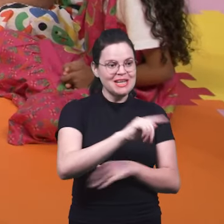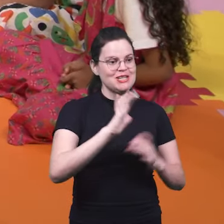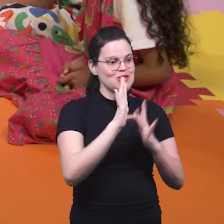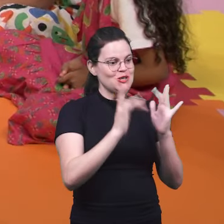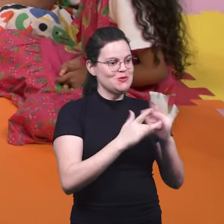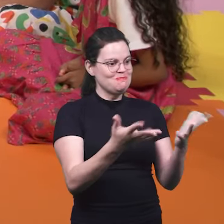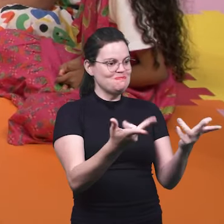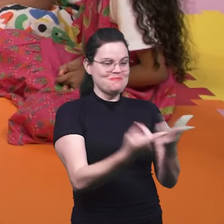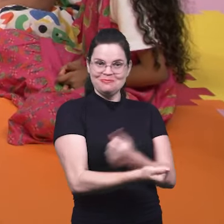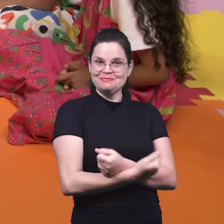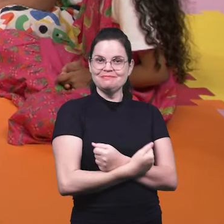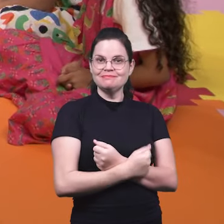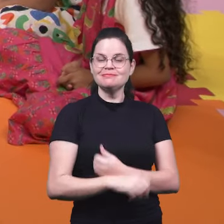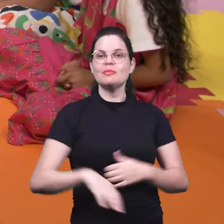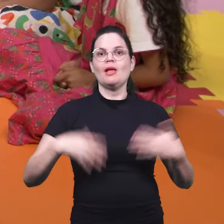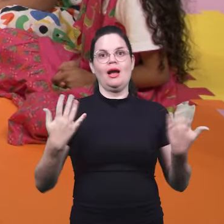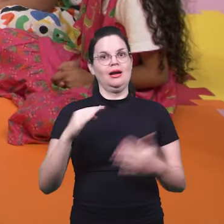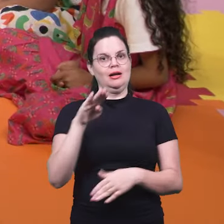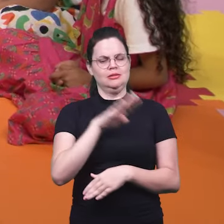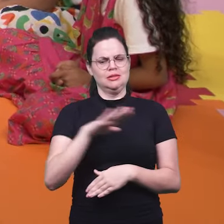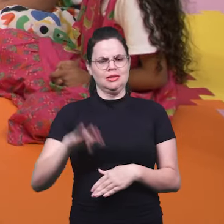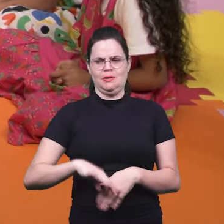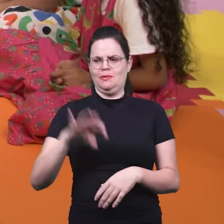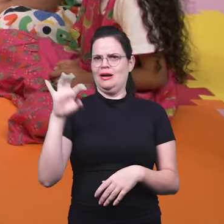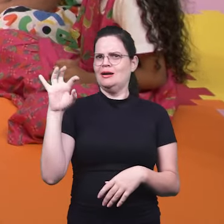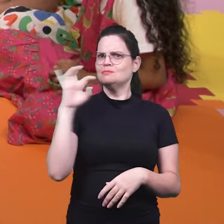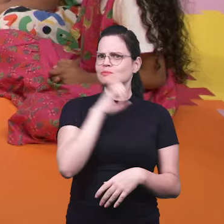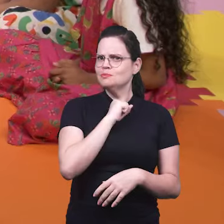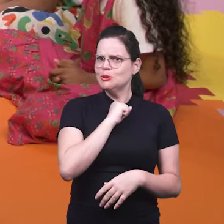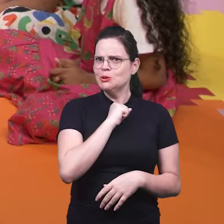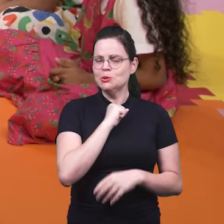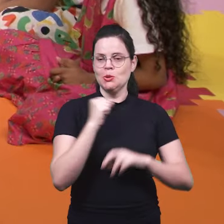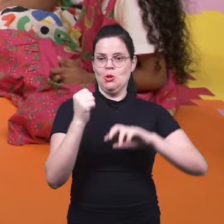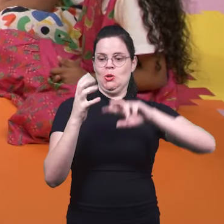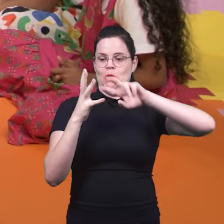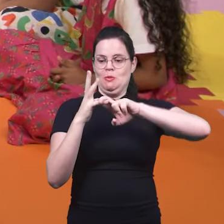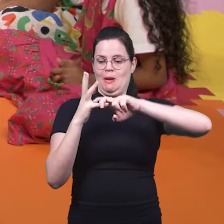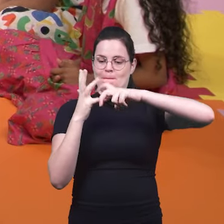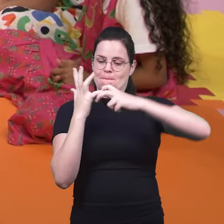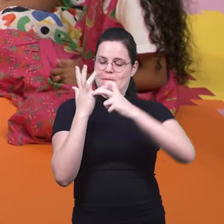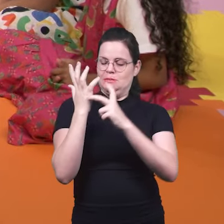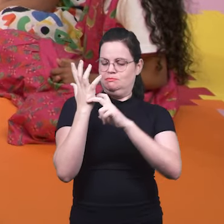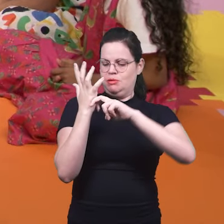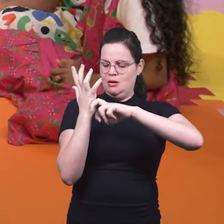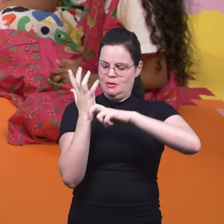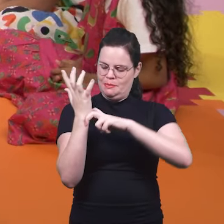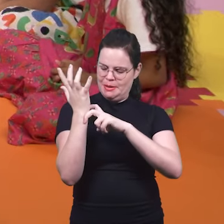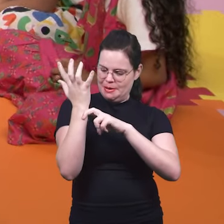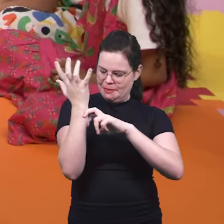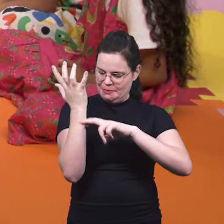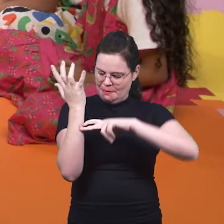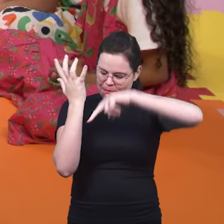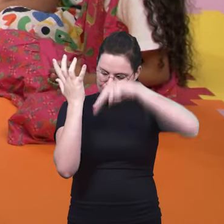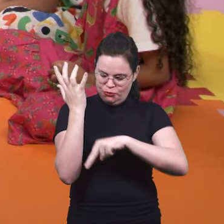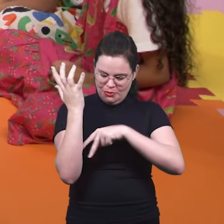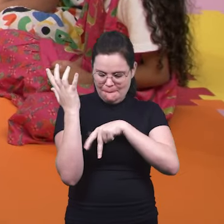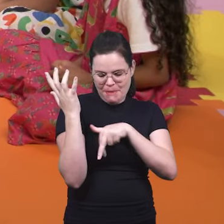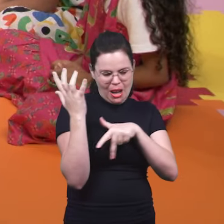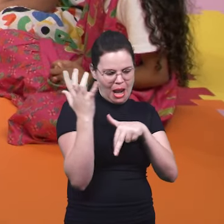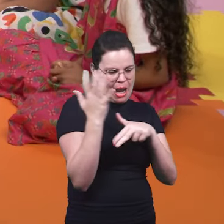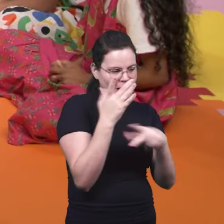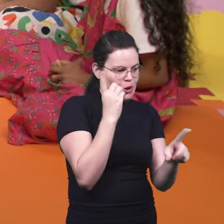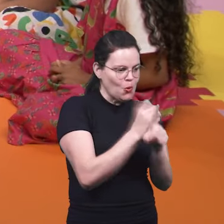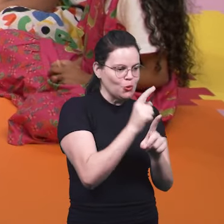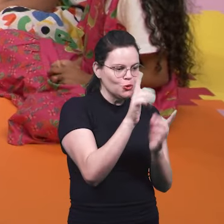coisas que Jesus fazia então Zaquiel depressa desceu e foi pra casa dele e deixou Jesus